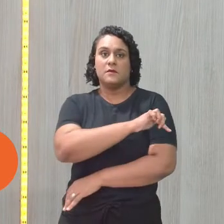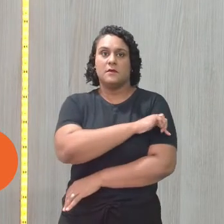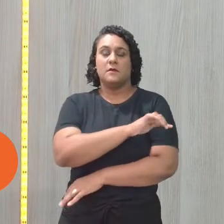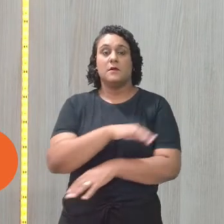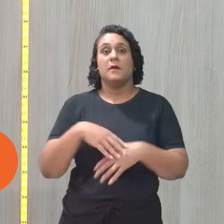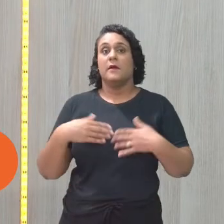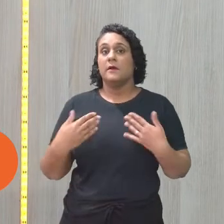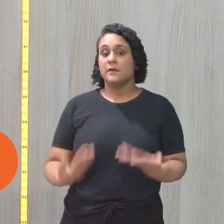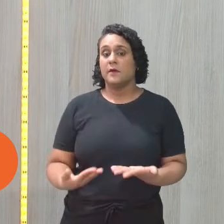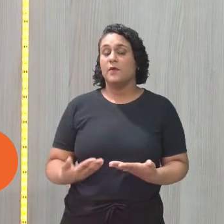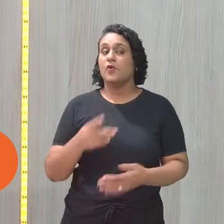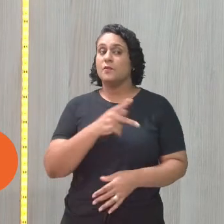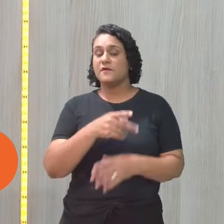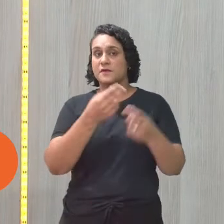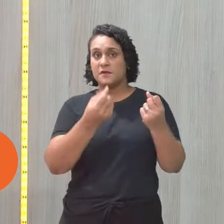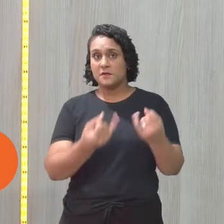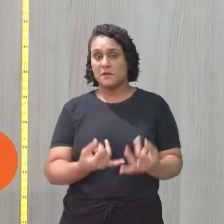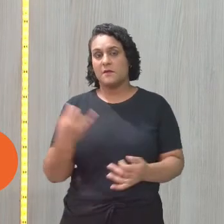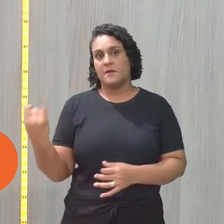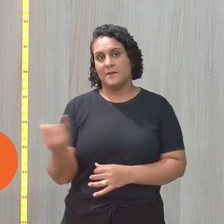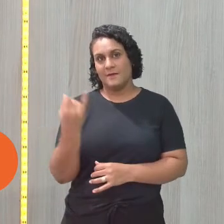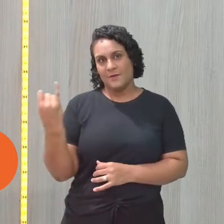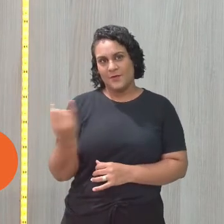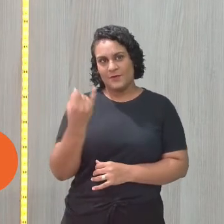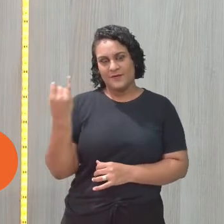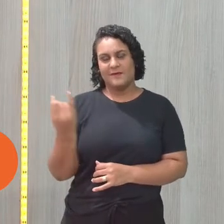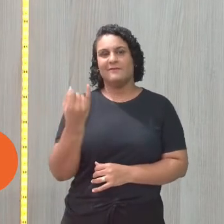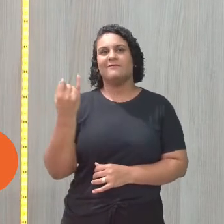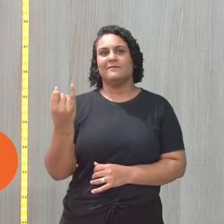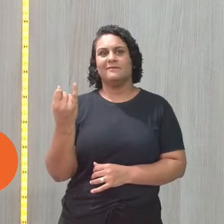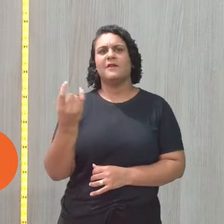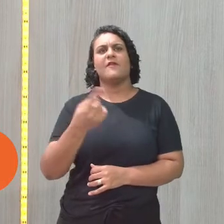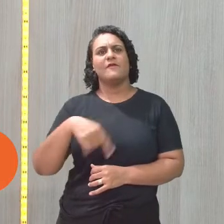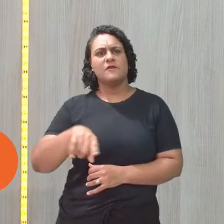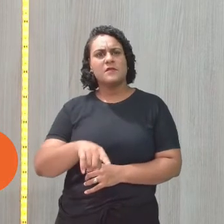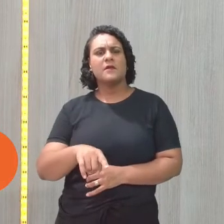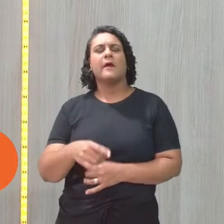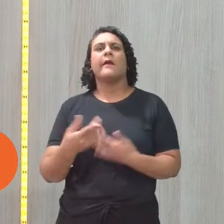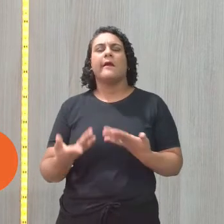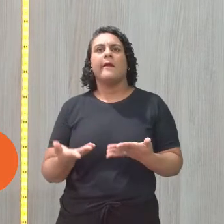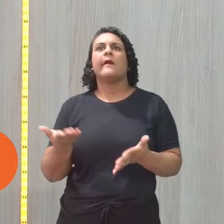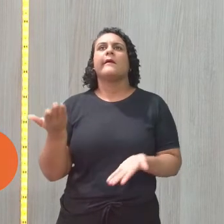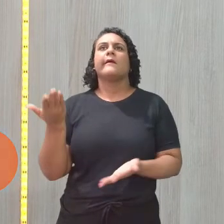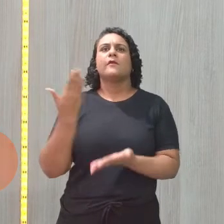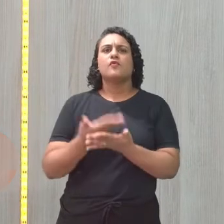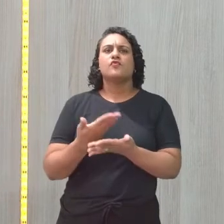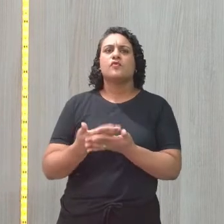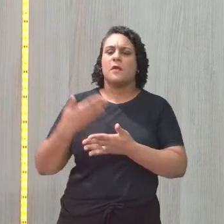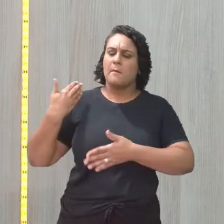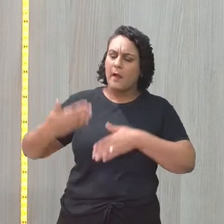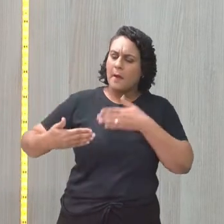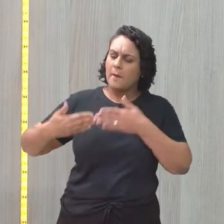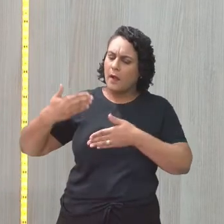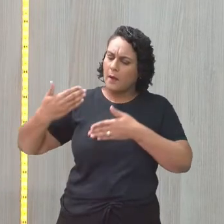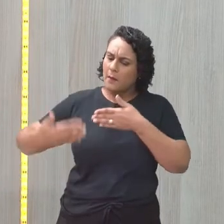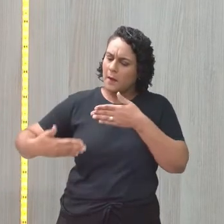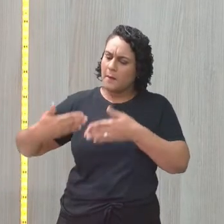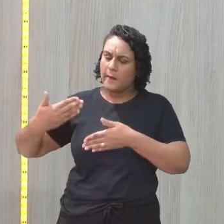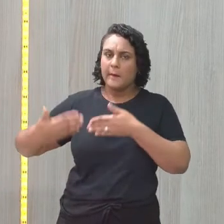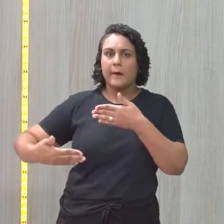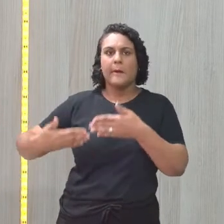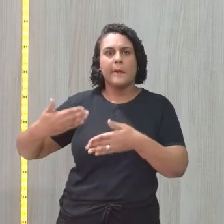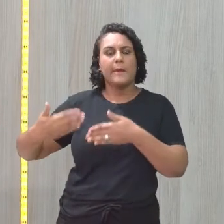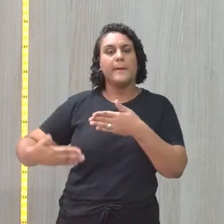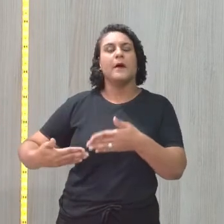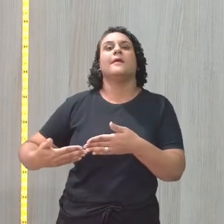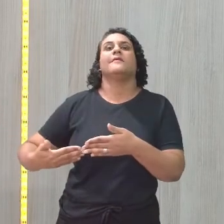Tiago falou, é bastante importante você ver todo o passo a passo. A gente acabou de vir de uma aula do nono ano, não foi, Tiago, onde a